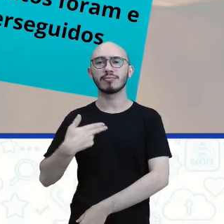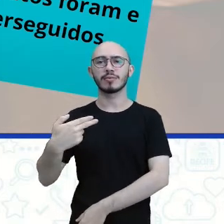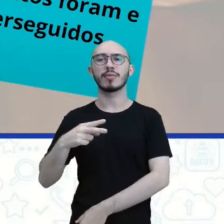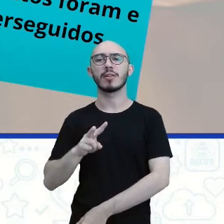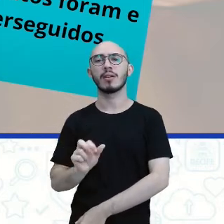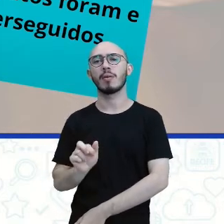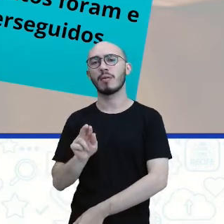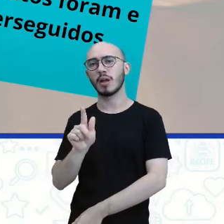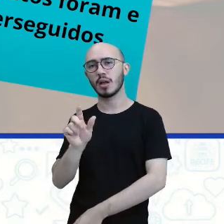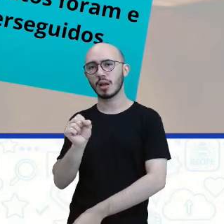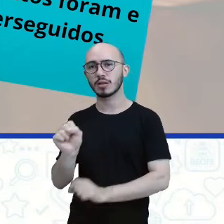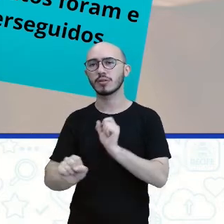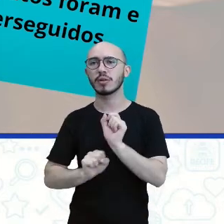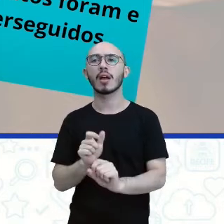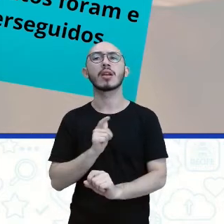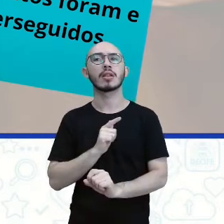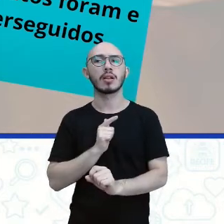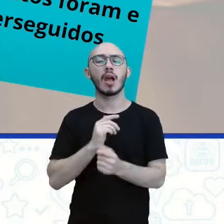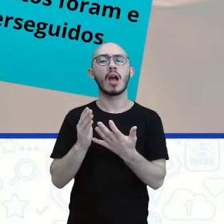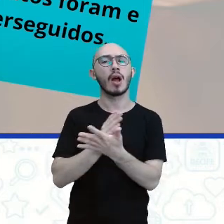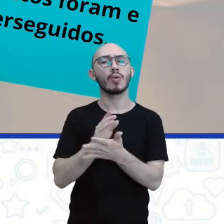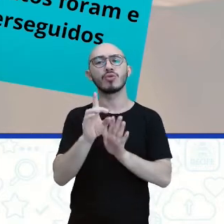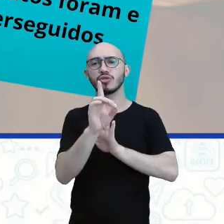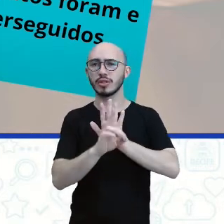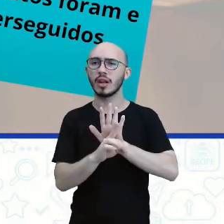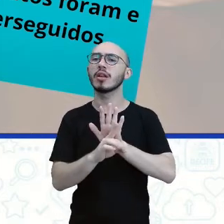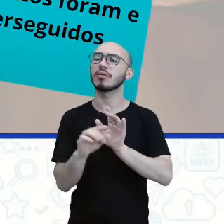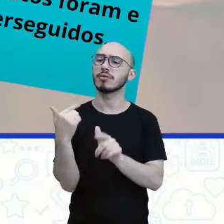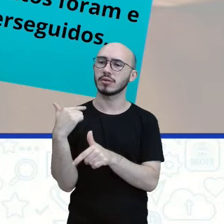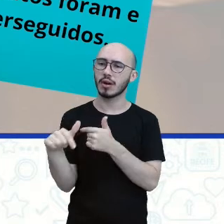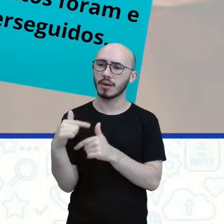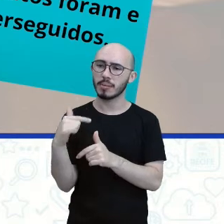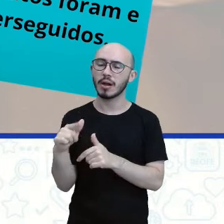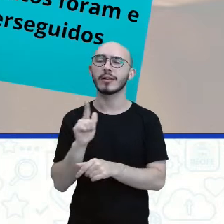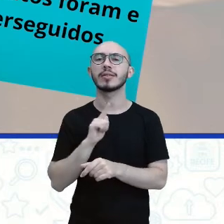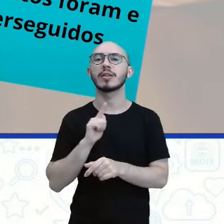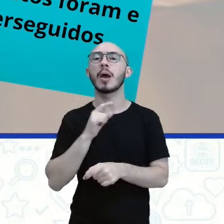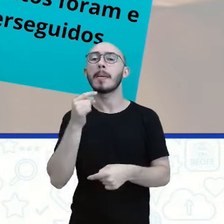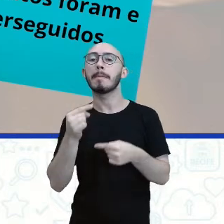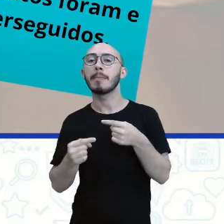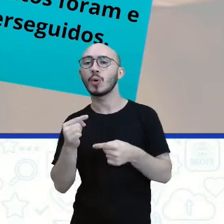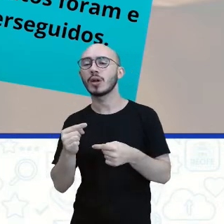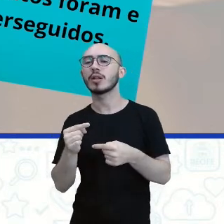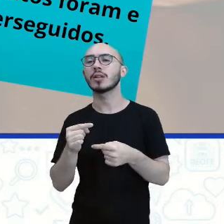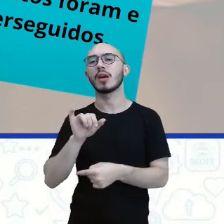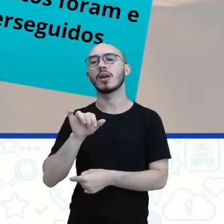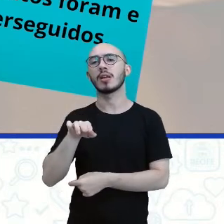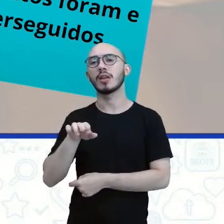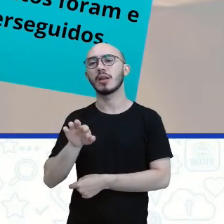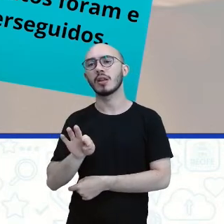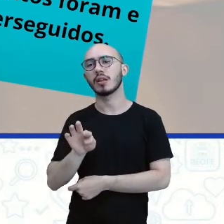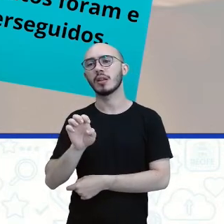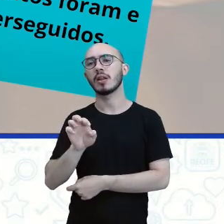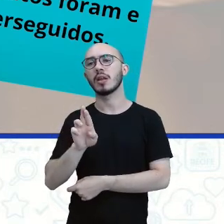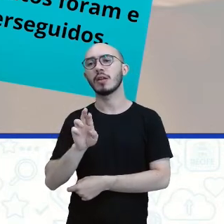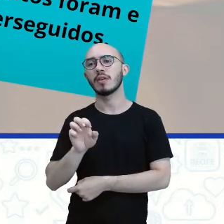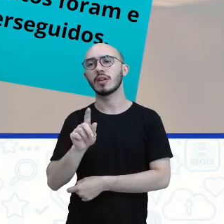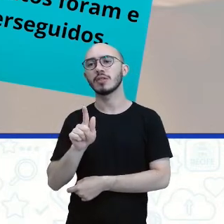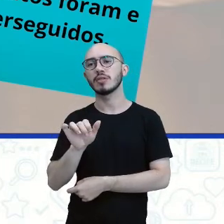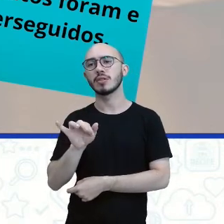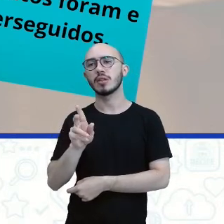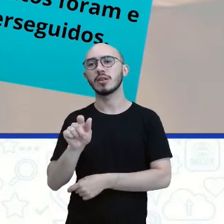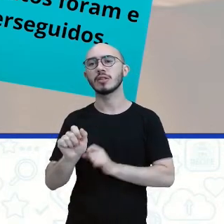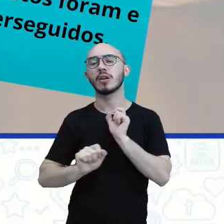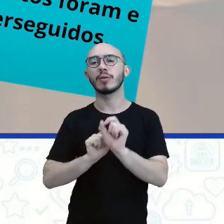que estabelece alguns direitos trabalhistas e a partir de uma política mais intervencionista, né, de um papel de um Estado